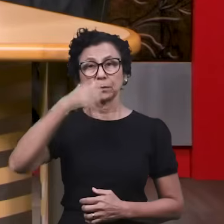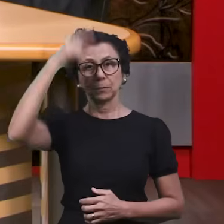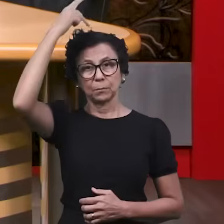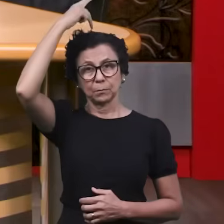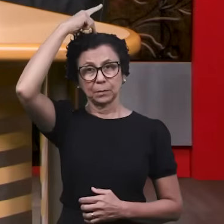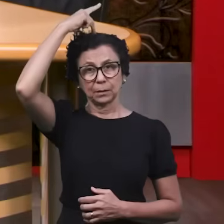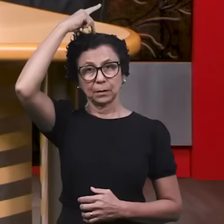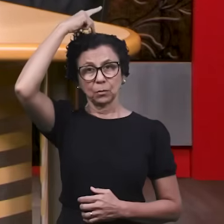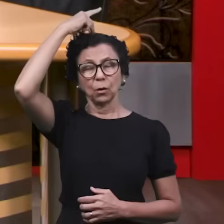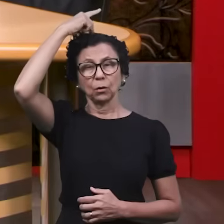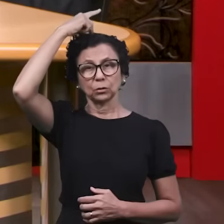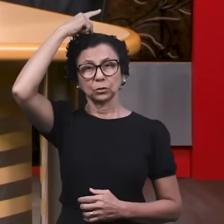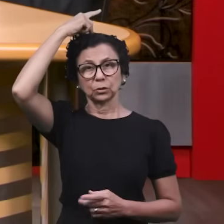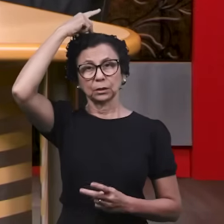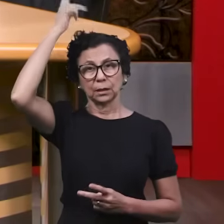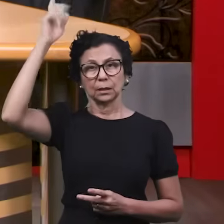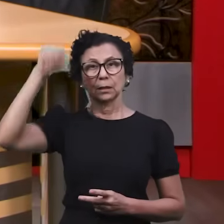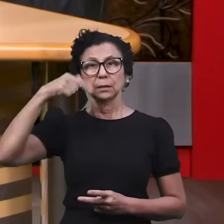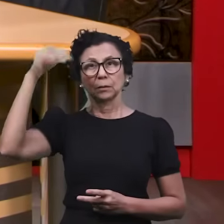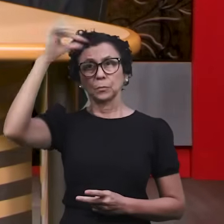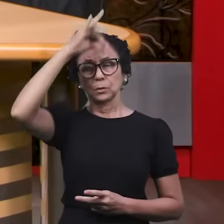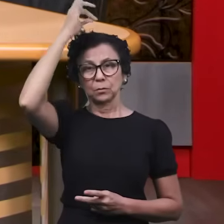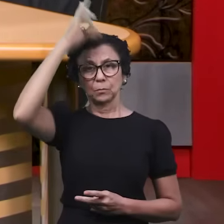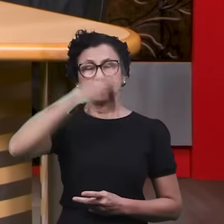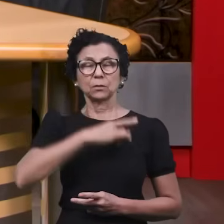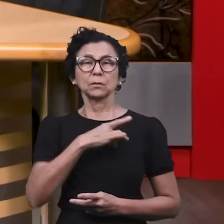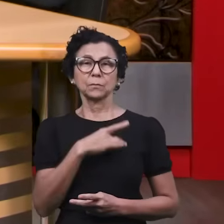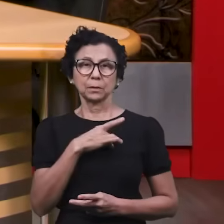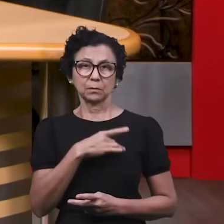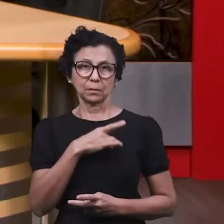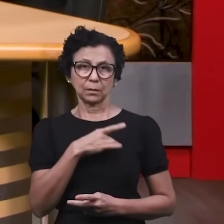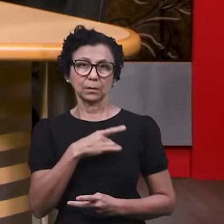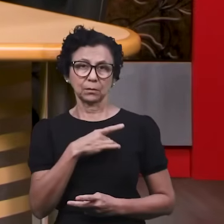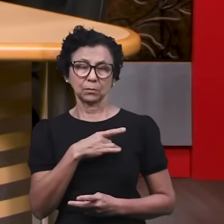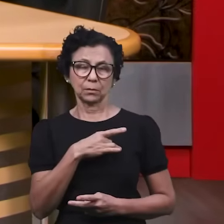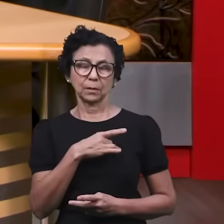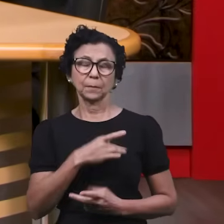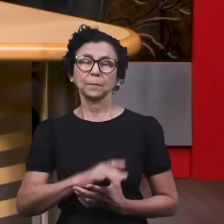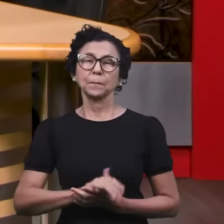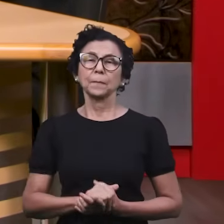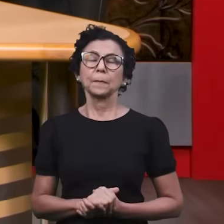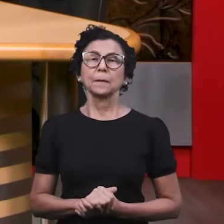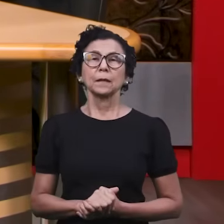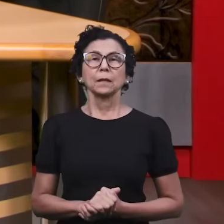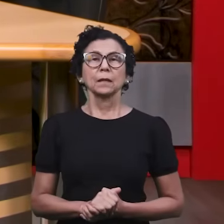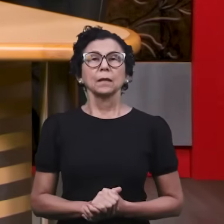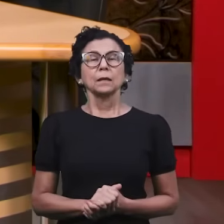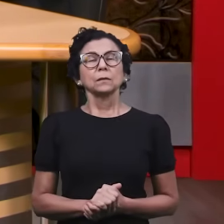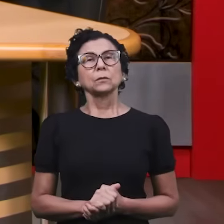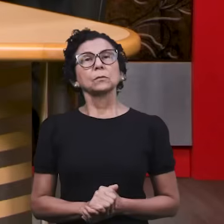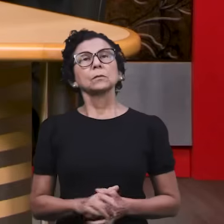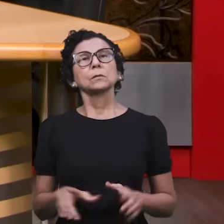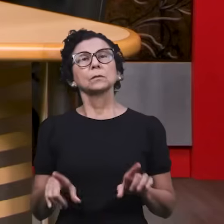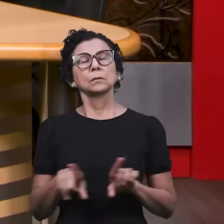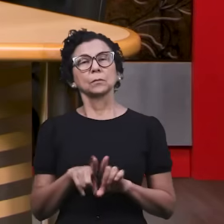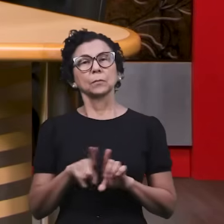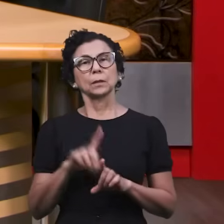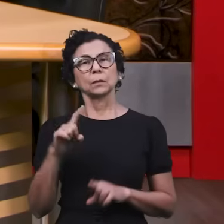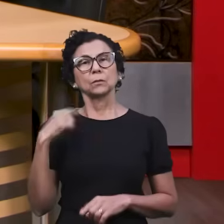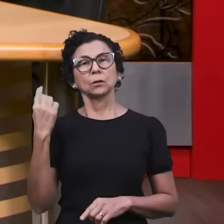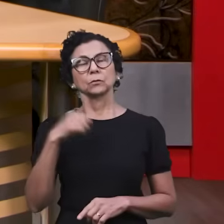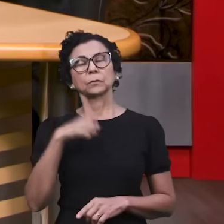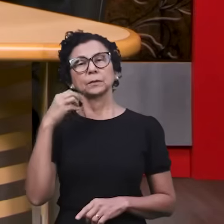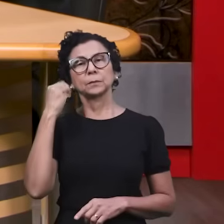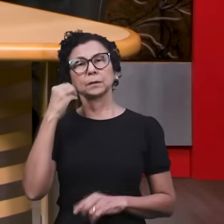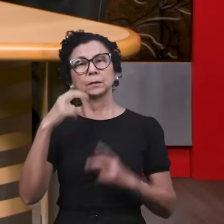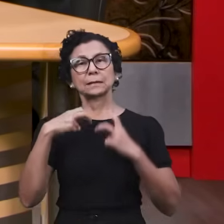Paulo falar sobre o batismo com o Espírito Santo, dons espirituais e tal. Mas primeiro aconteceu o Pentecostes. Isso é claro. Nós tivemos a experiência, por exemplo,